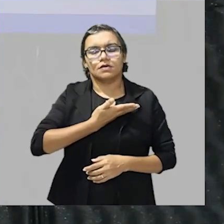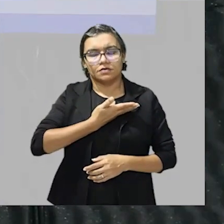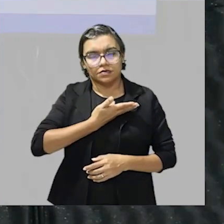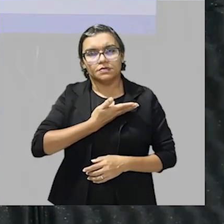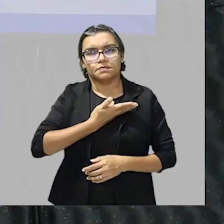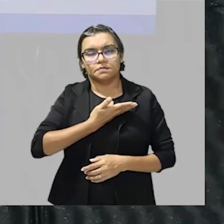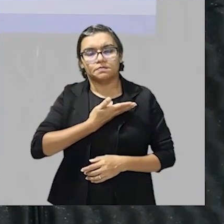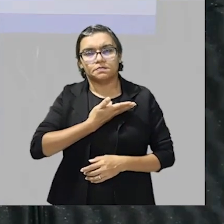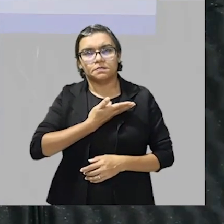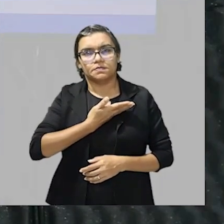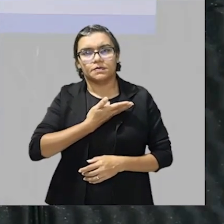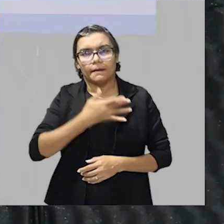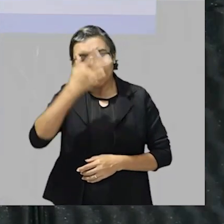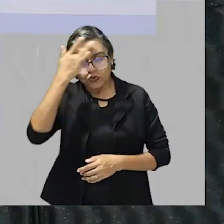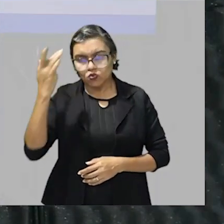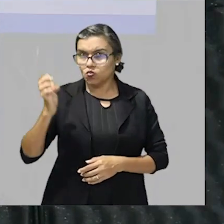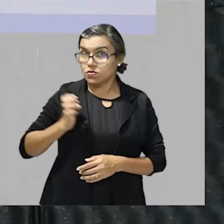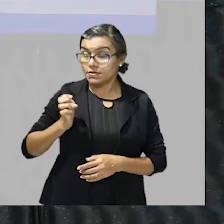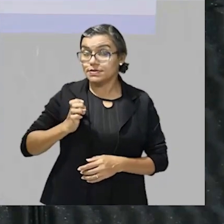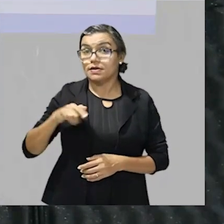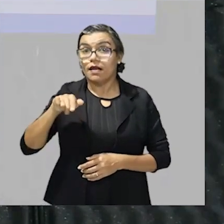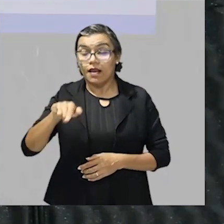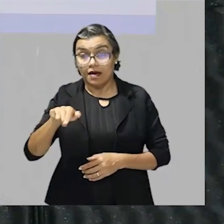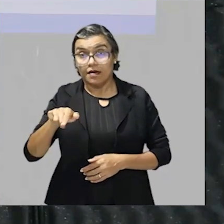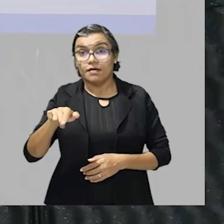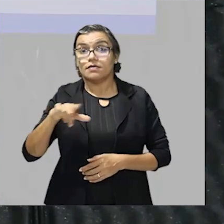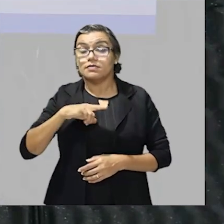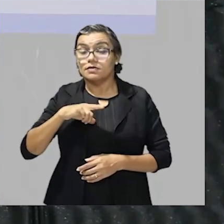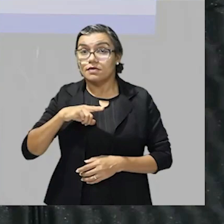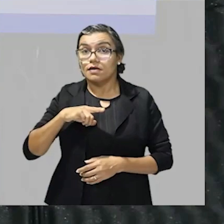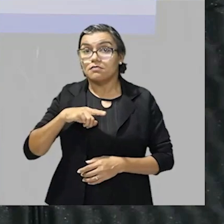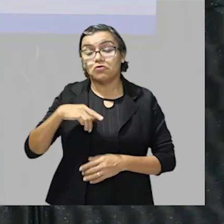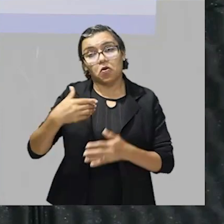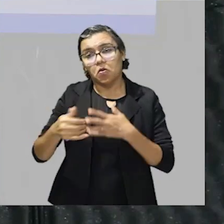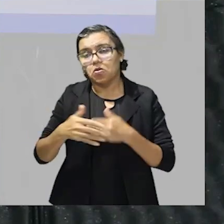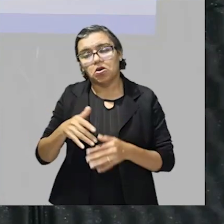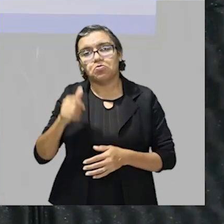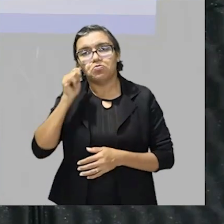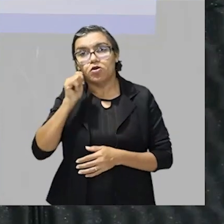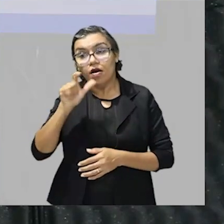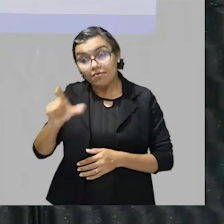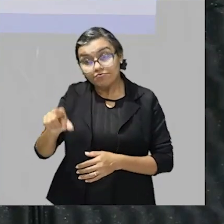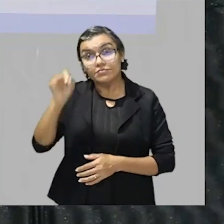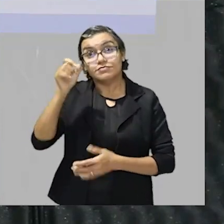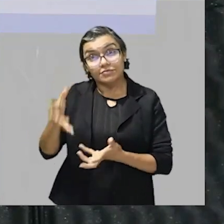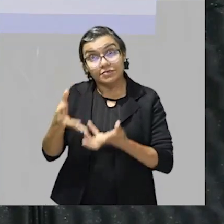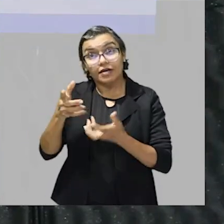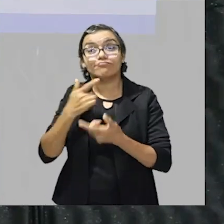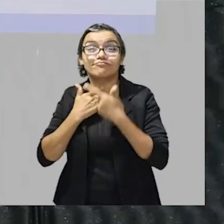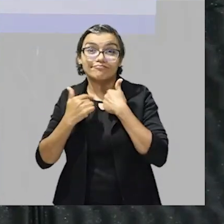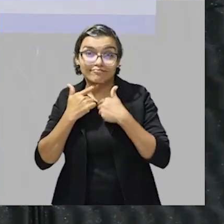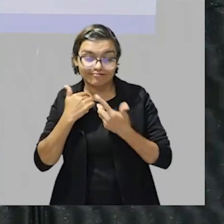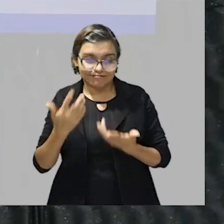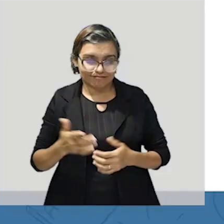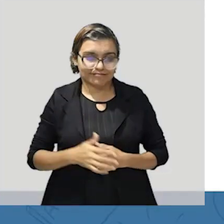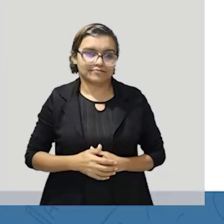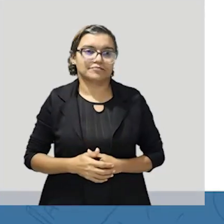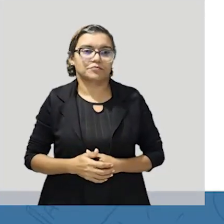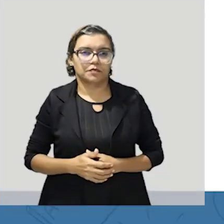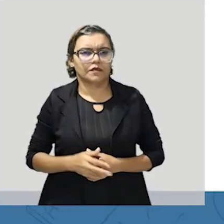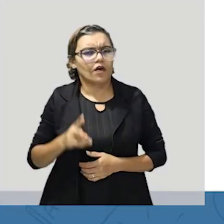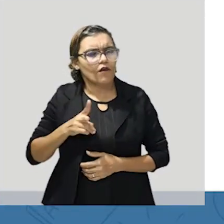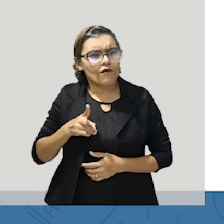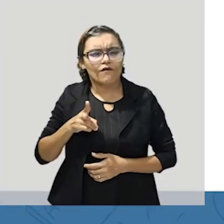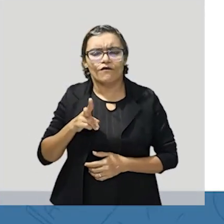de Posses e Poderosas e lá ele vai ter que escolher a mulher que ele quer vamos embora para Passárgada